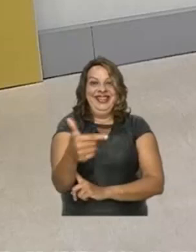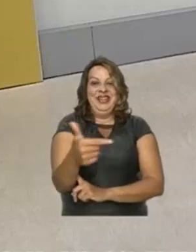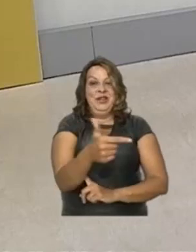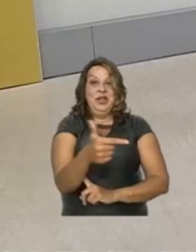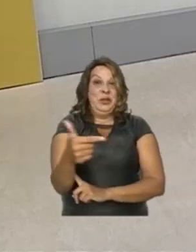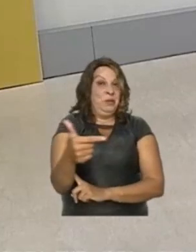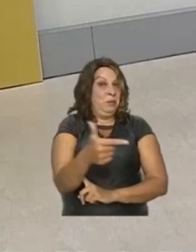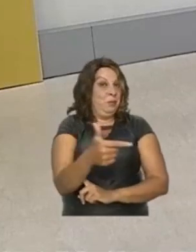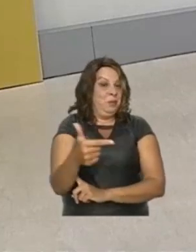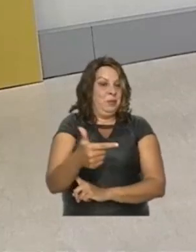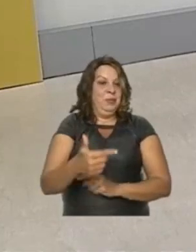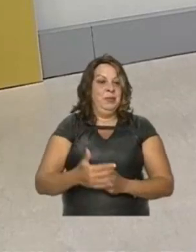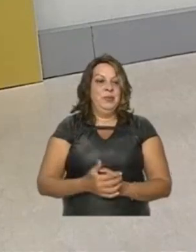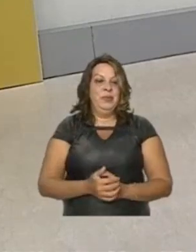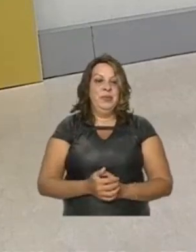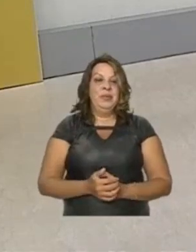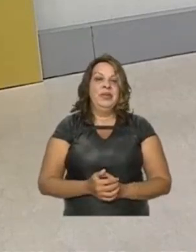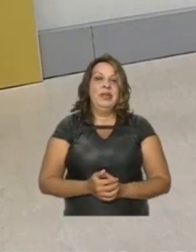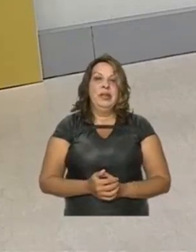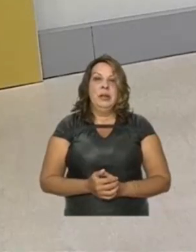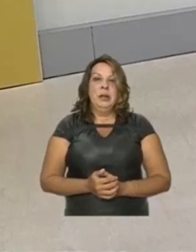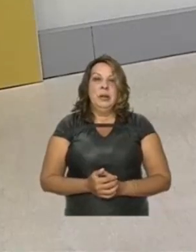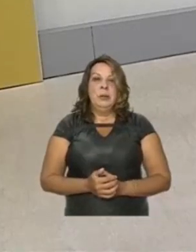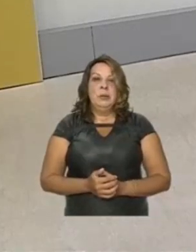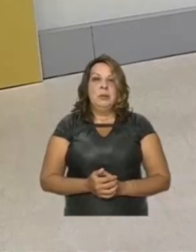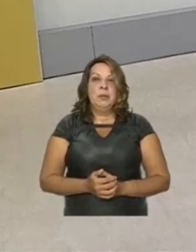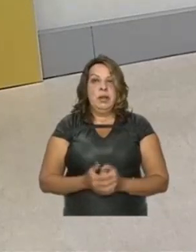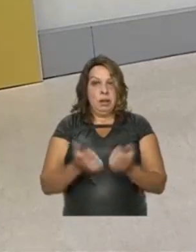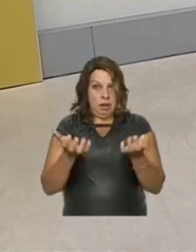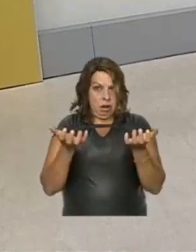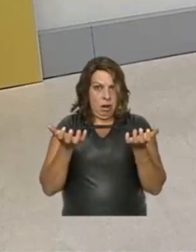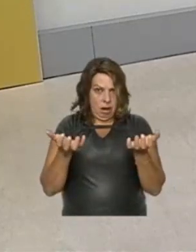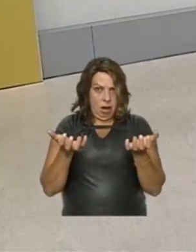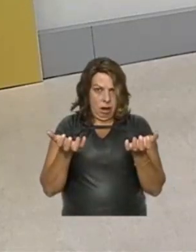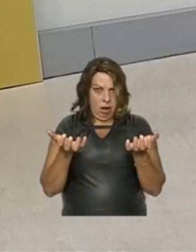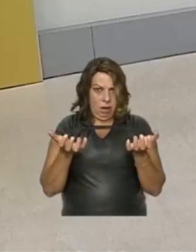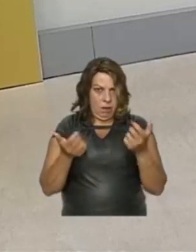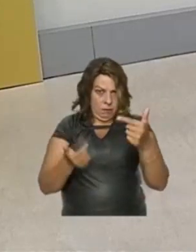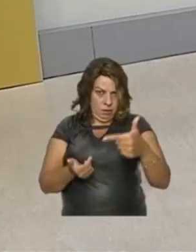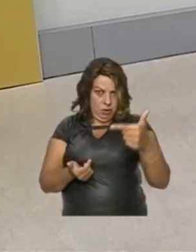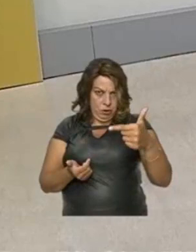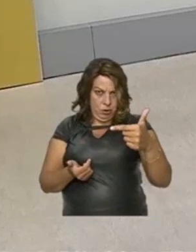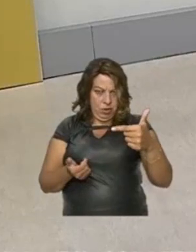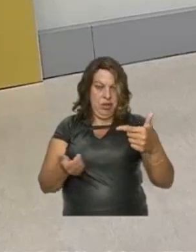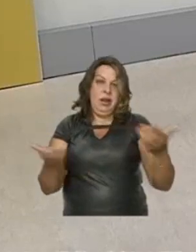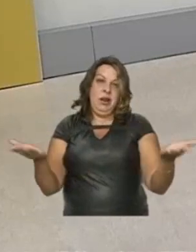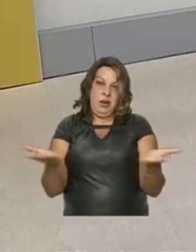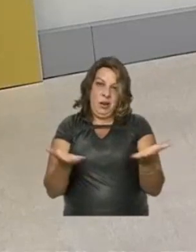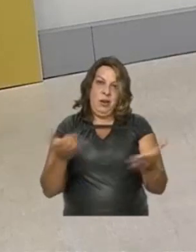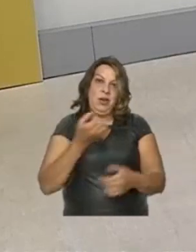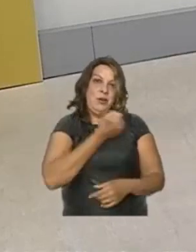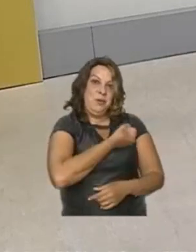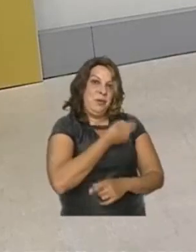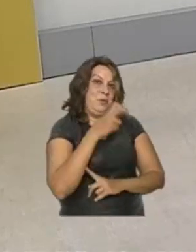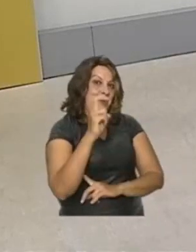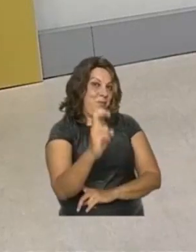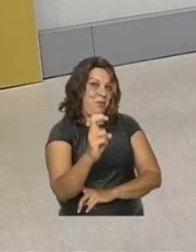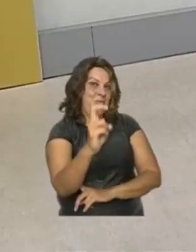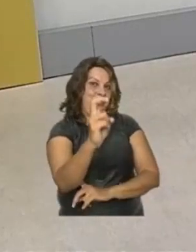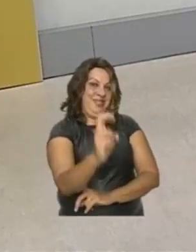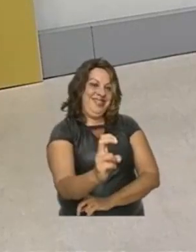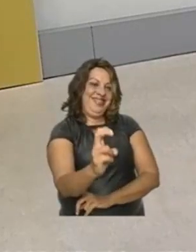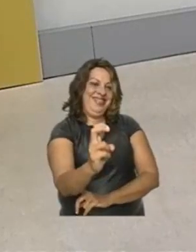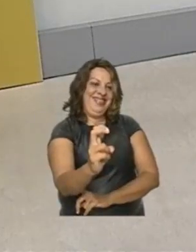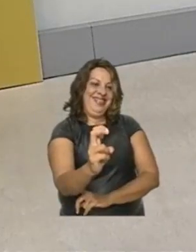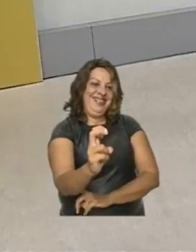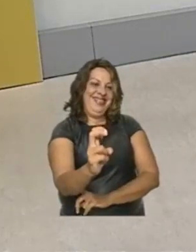saiu também. Número 22. Quem quer o 22? Número 5, número 5. Vai lá com o número